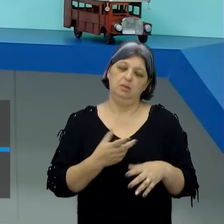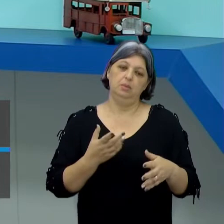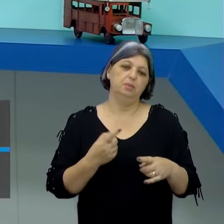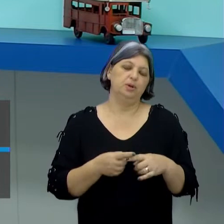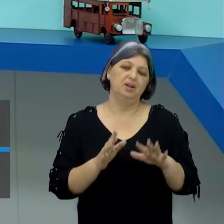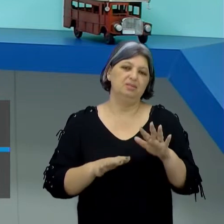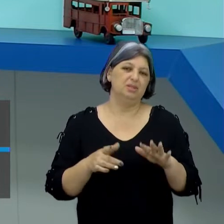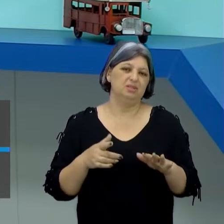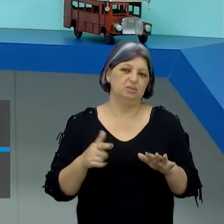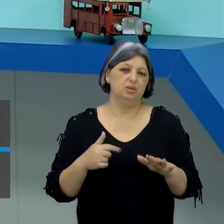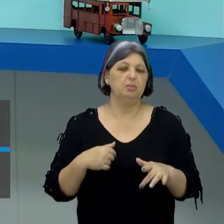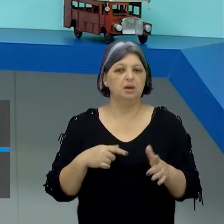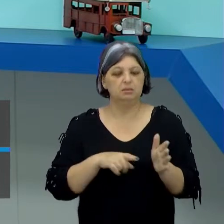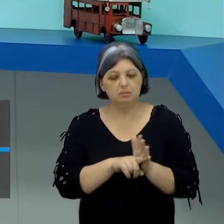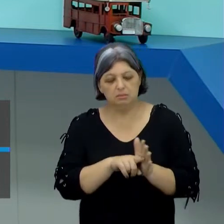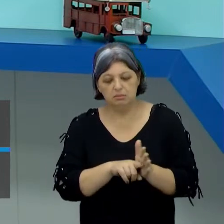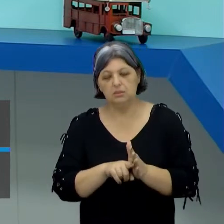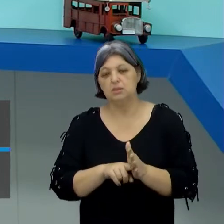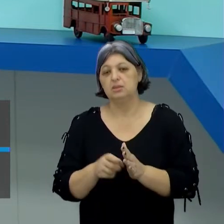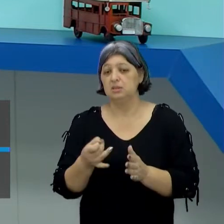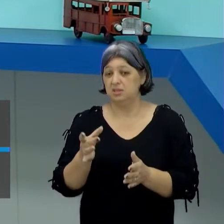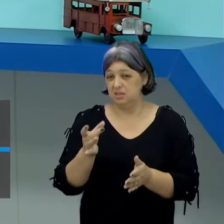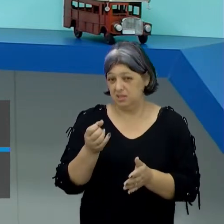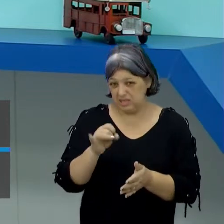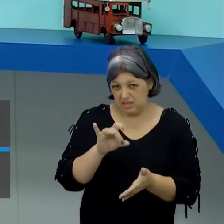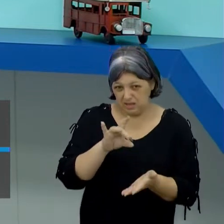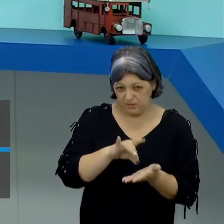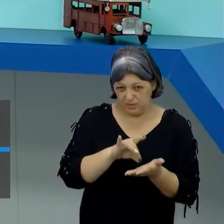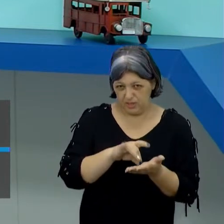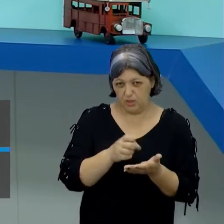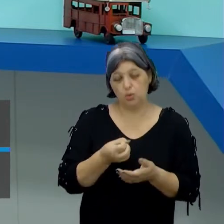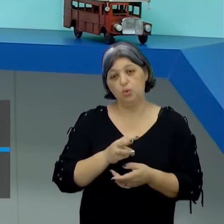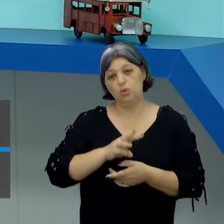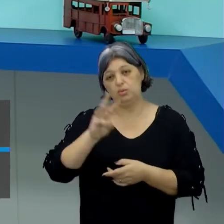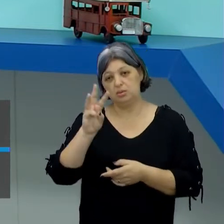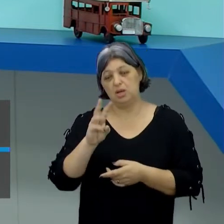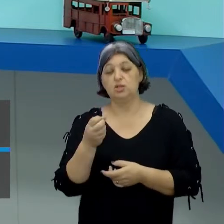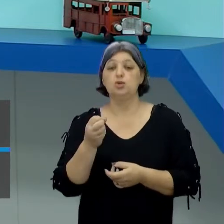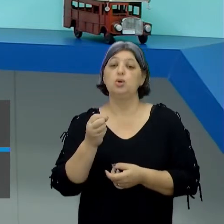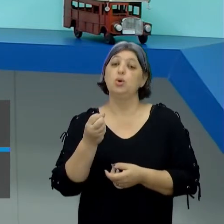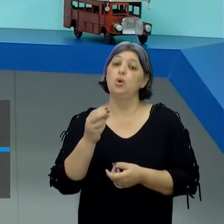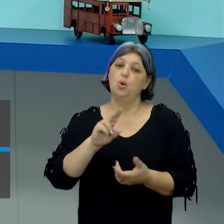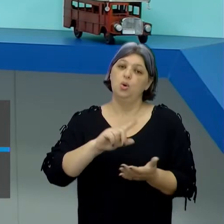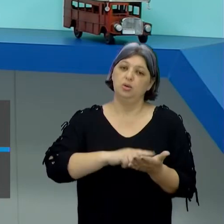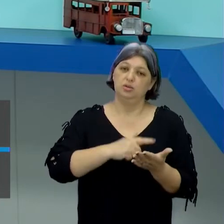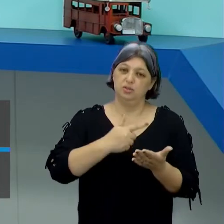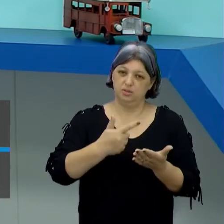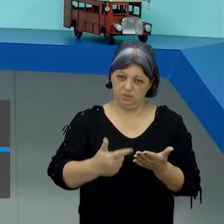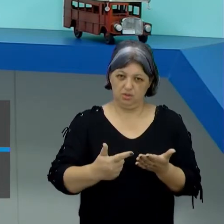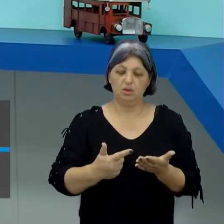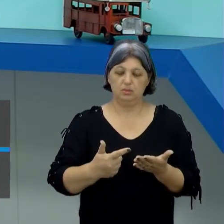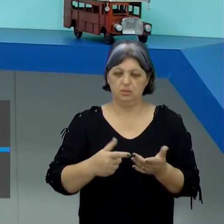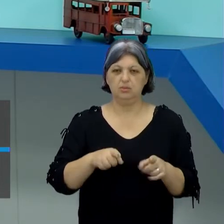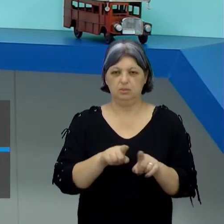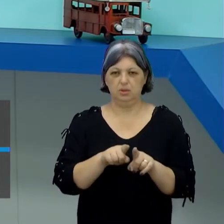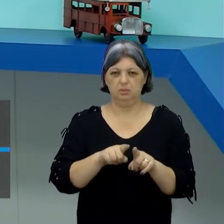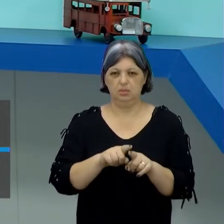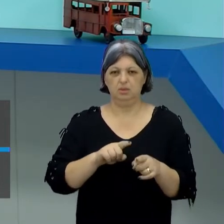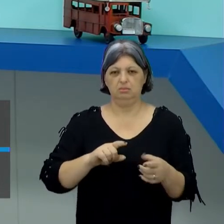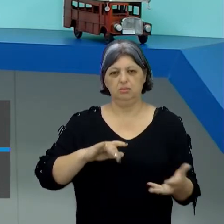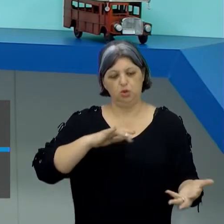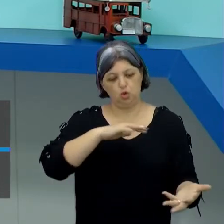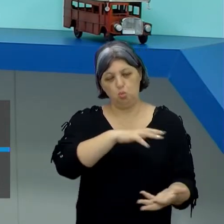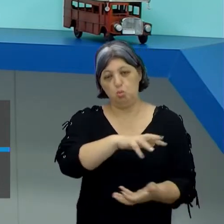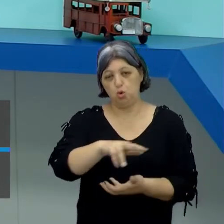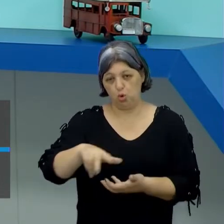tempo, mas de verificar num site ou no jornal de uma outra extremidade, até do mundo mesmo, né? De uma